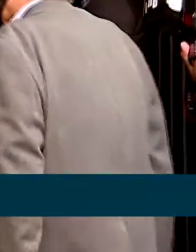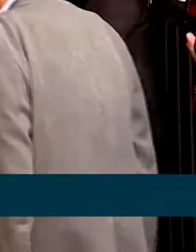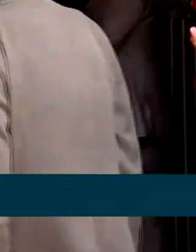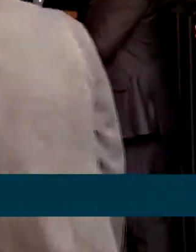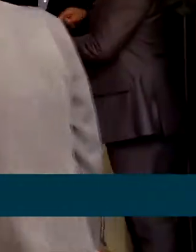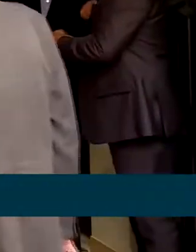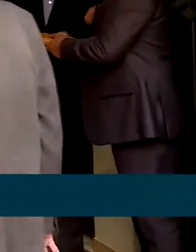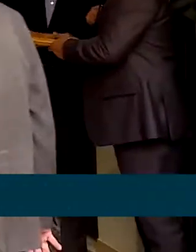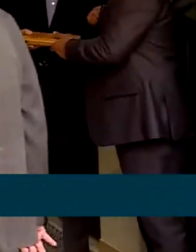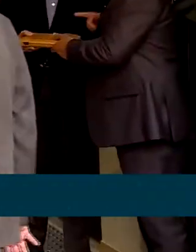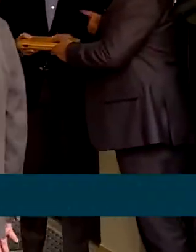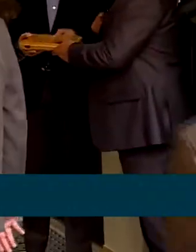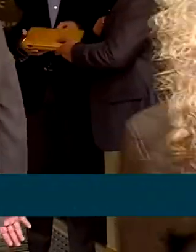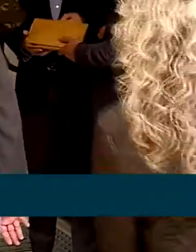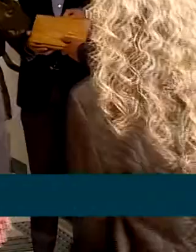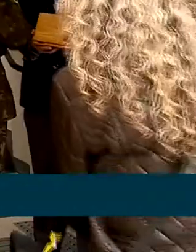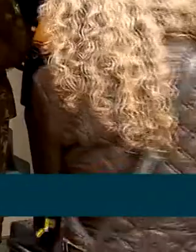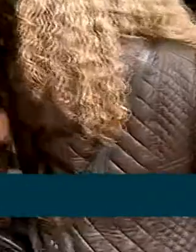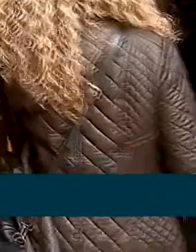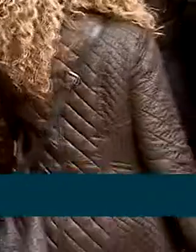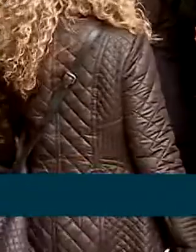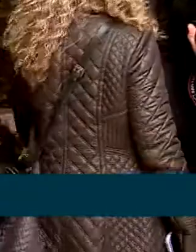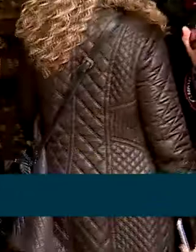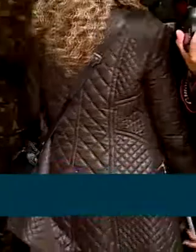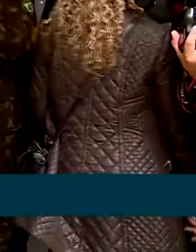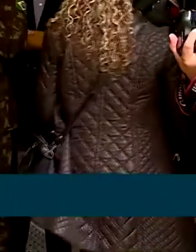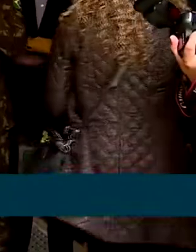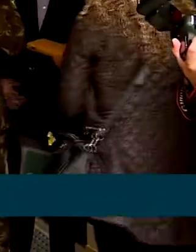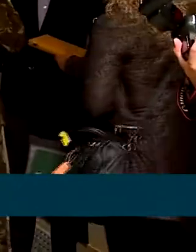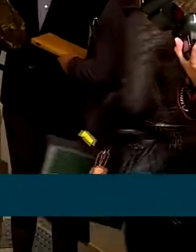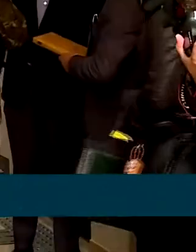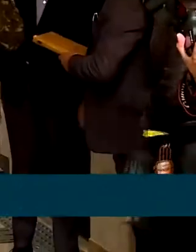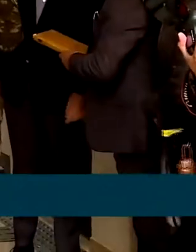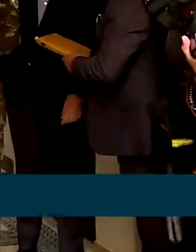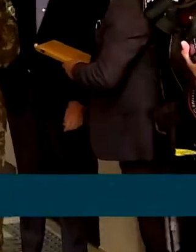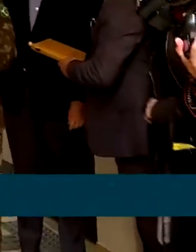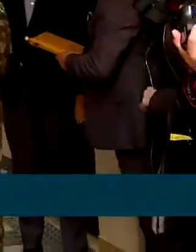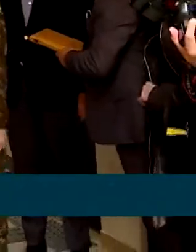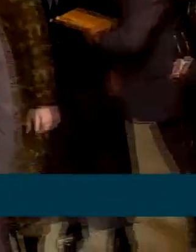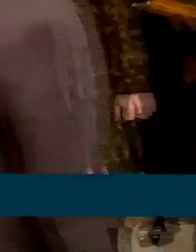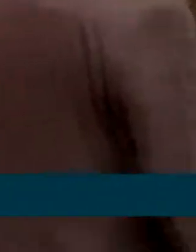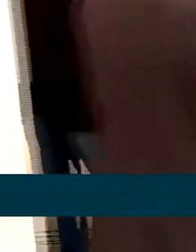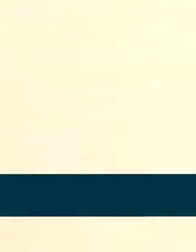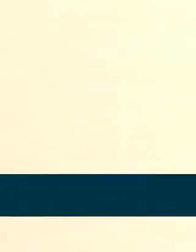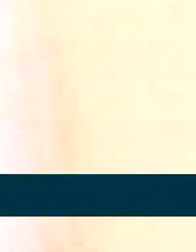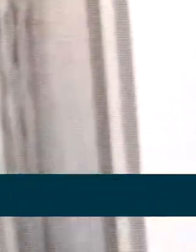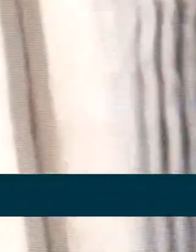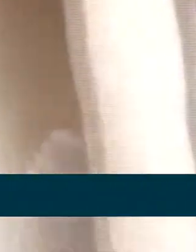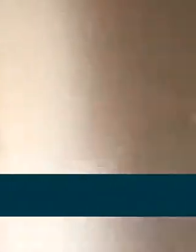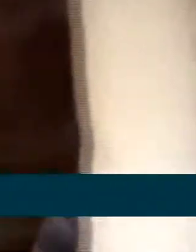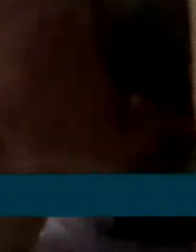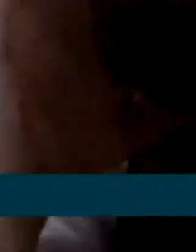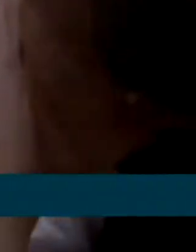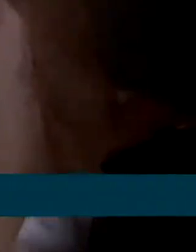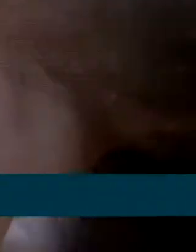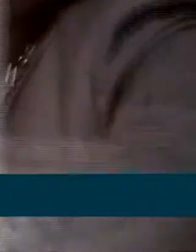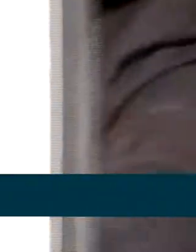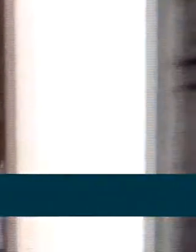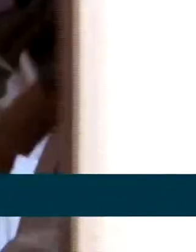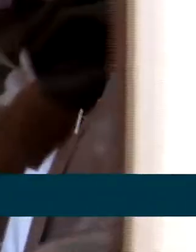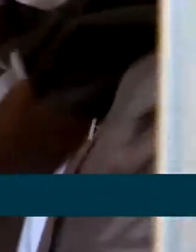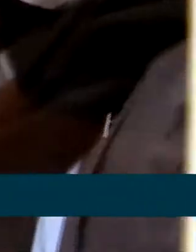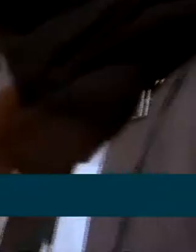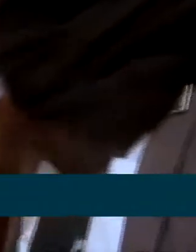O presidente chega, então, para inaugurar esses... São quatro conjuntos habitacionais, localizados no bairro do